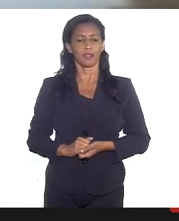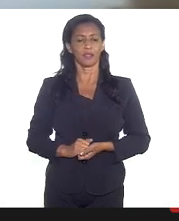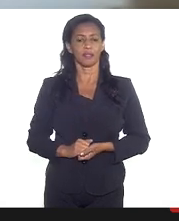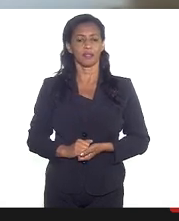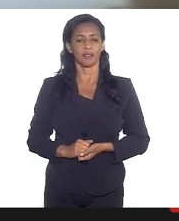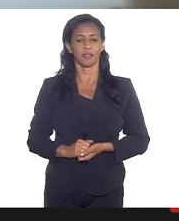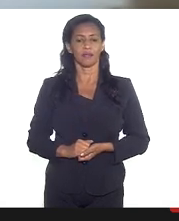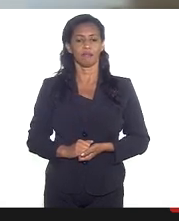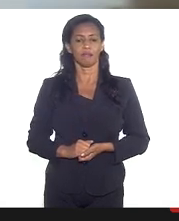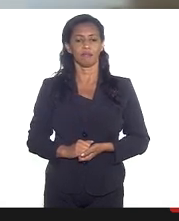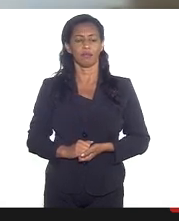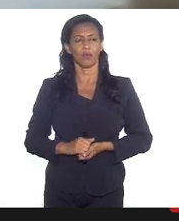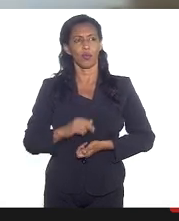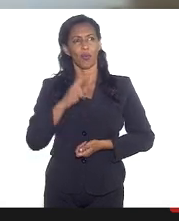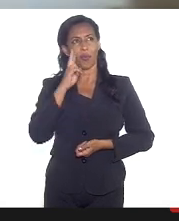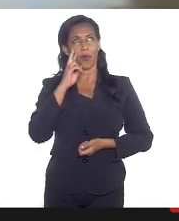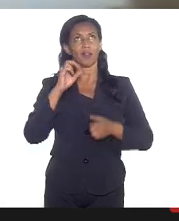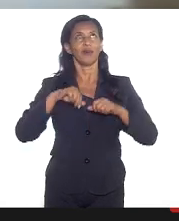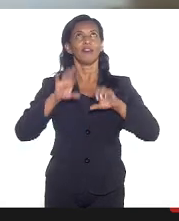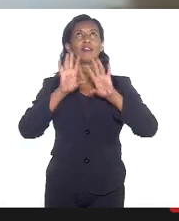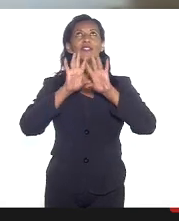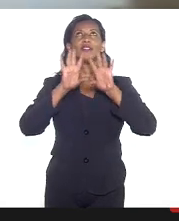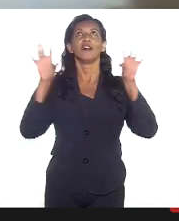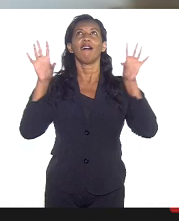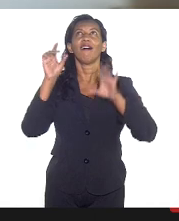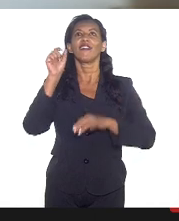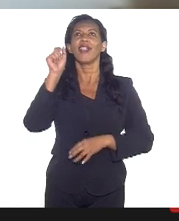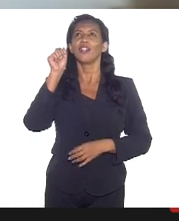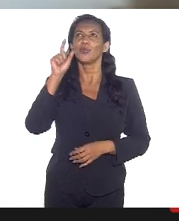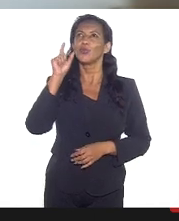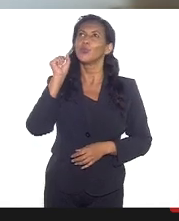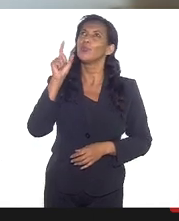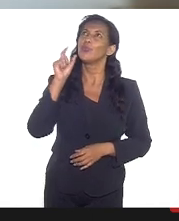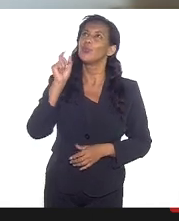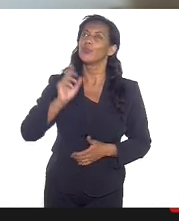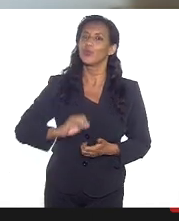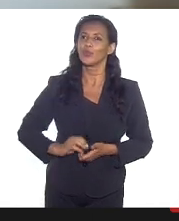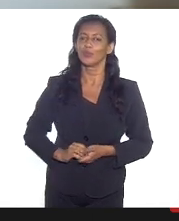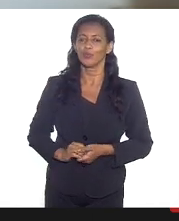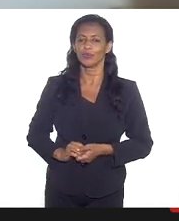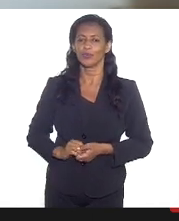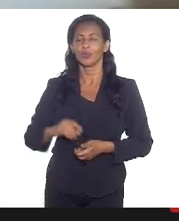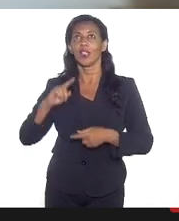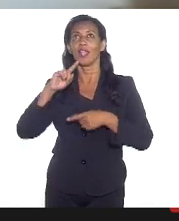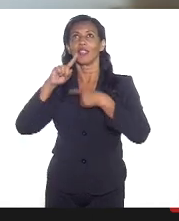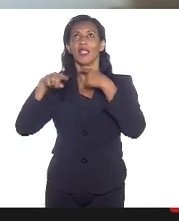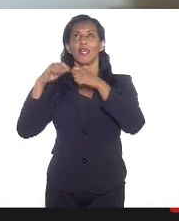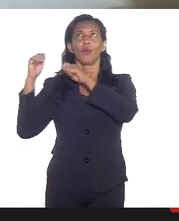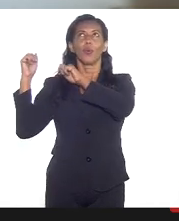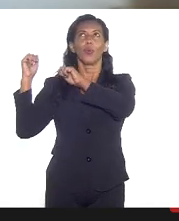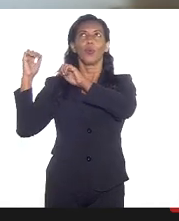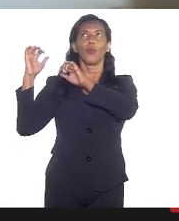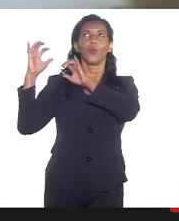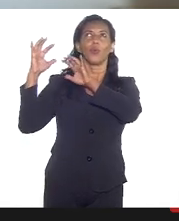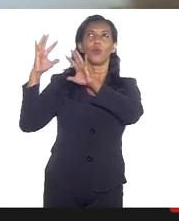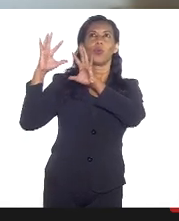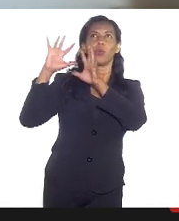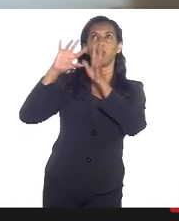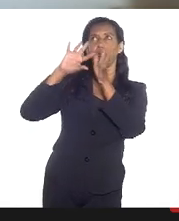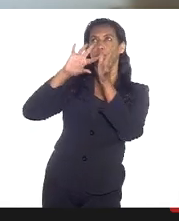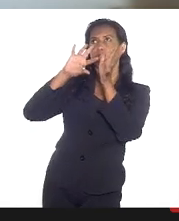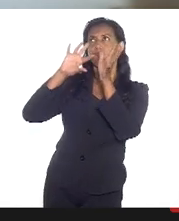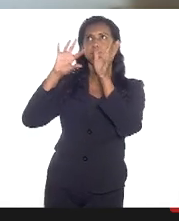você olha o céu, ele está azul, daqui a pouco vem uma nuvem e muda